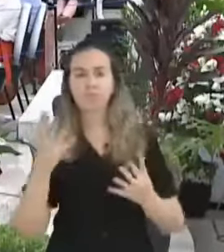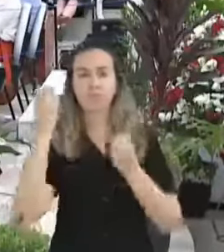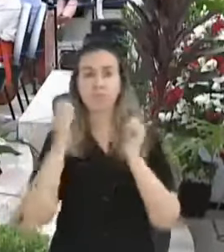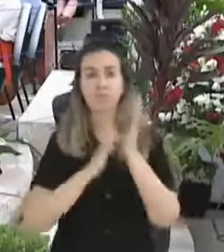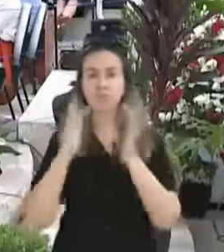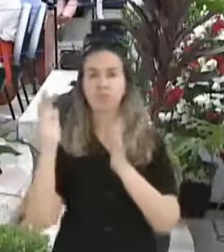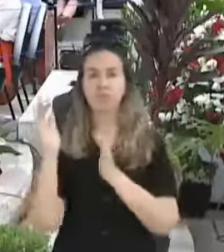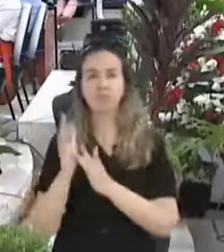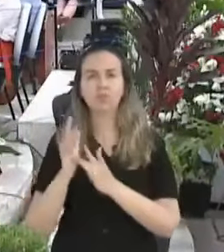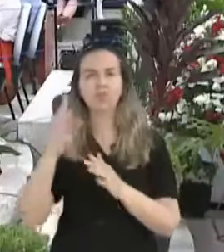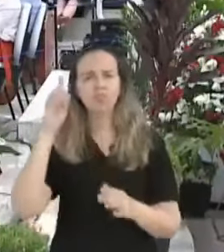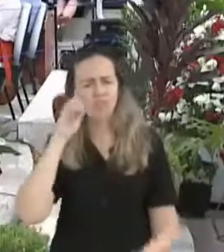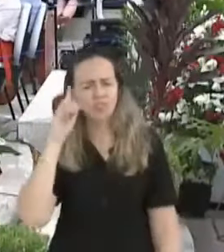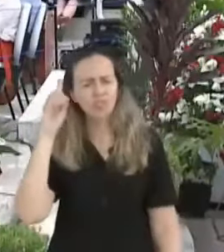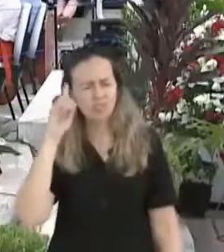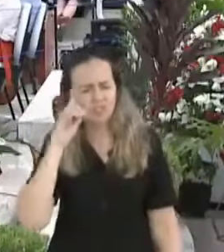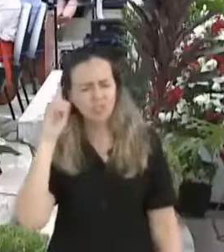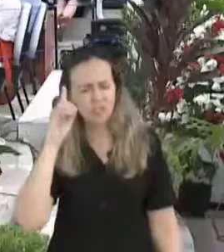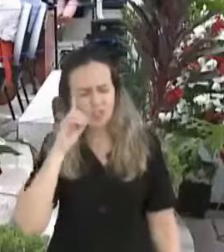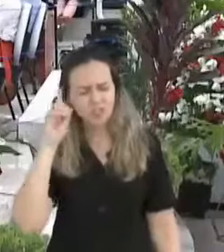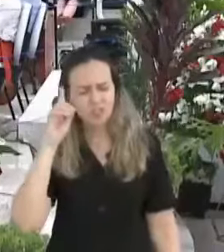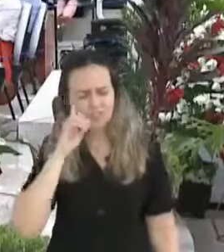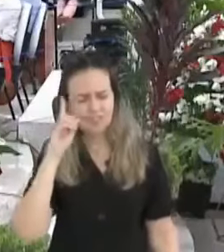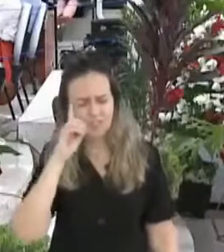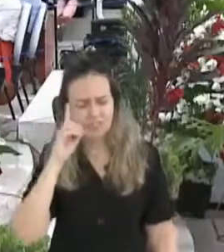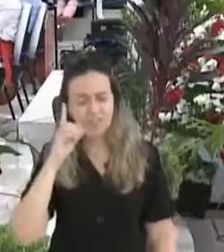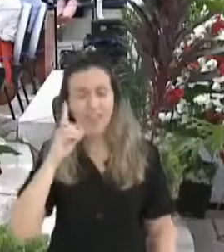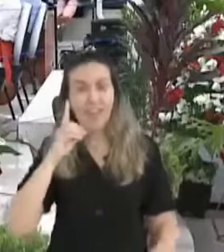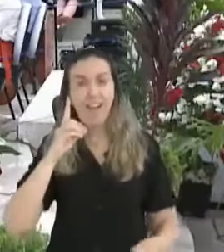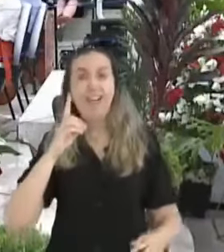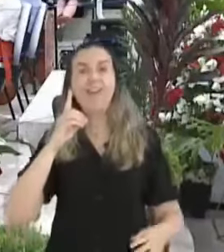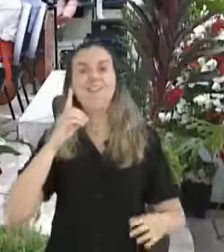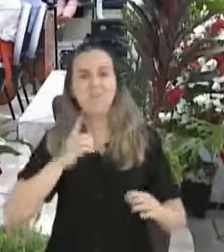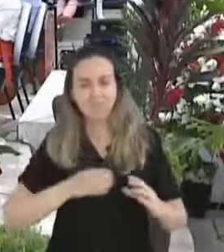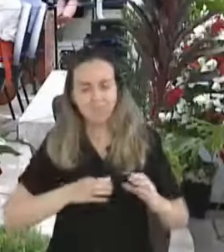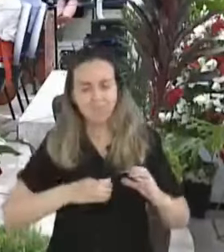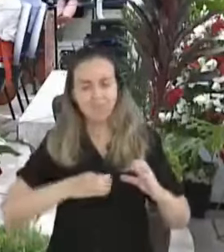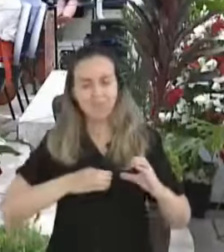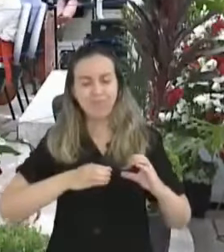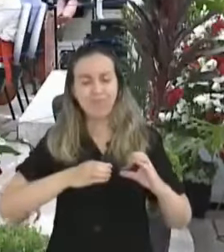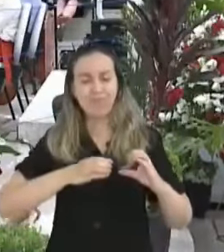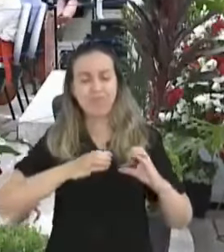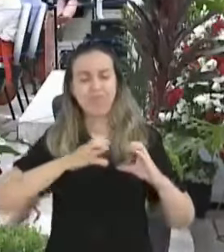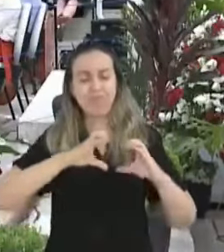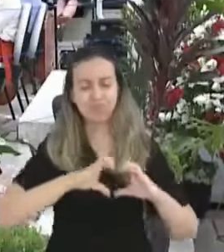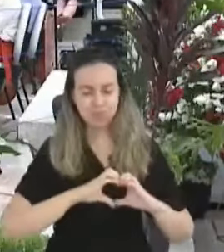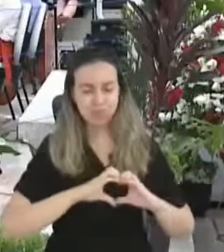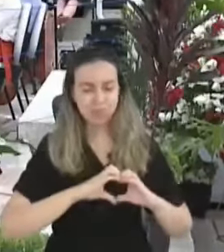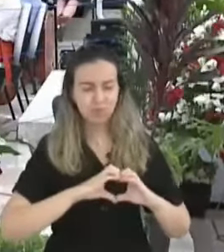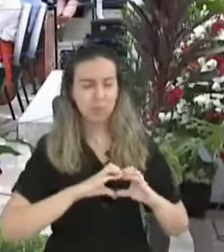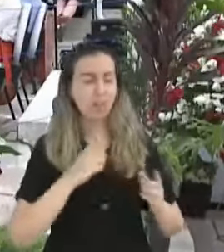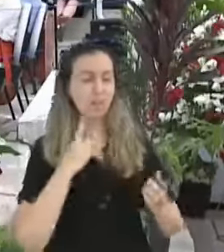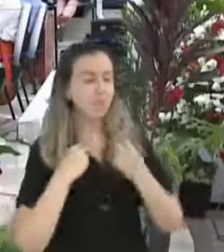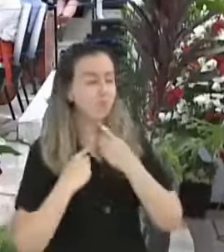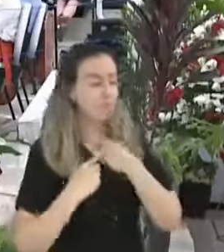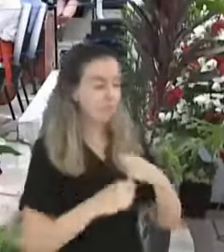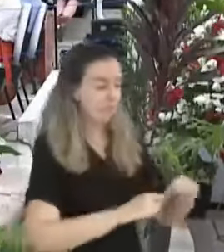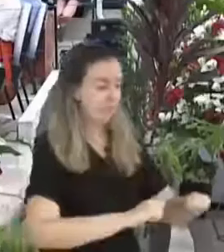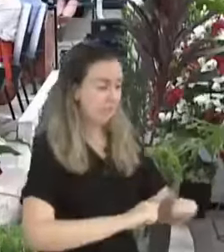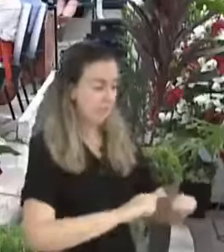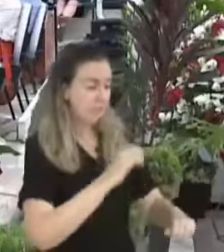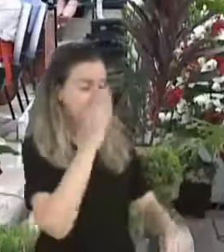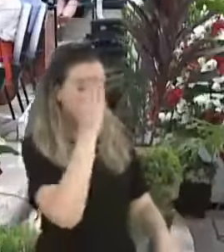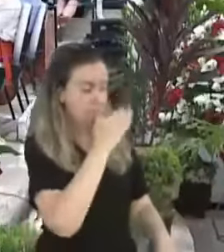processo que cada dia mais precisamos nos converter ao Senhor dos maus hábitos, dos maus